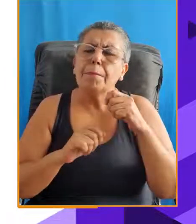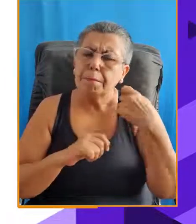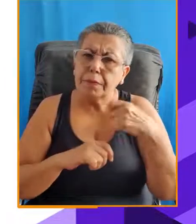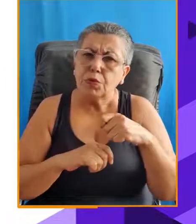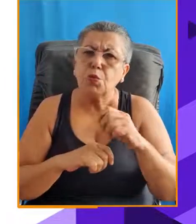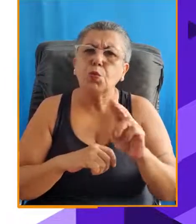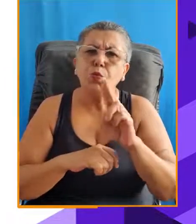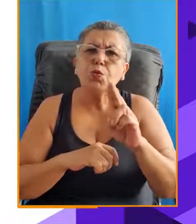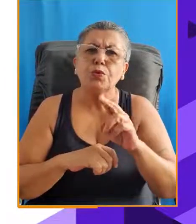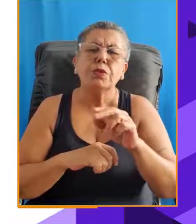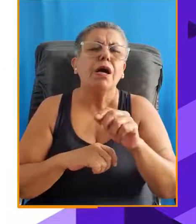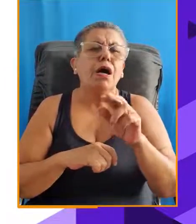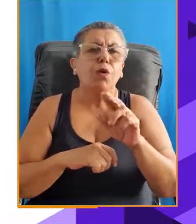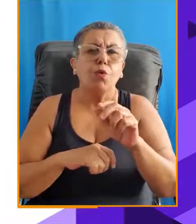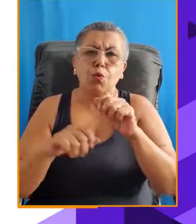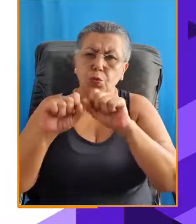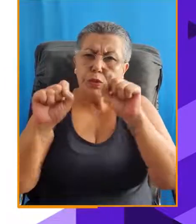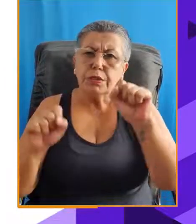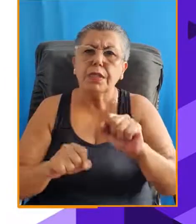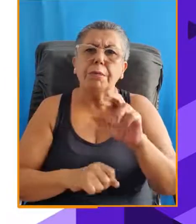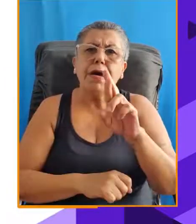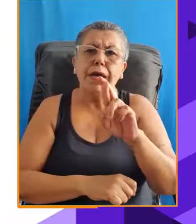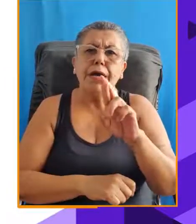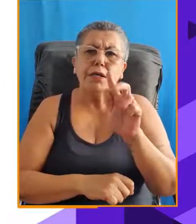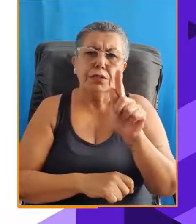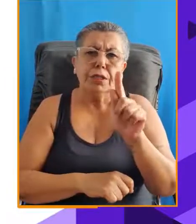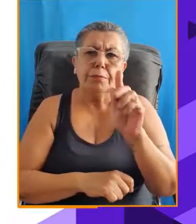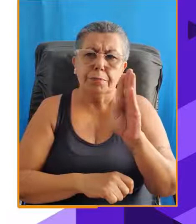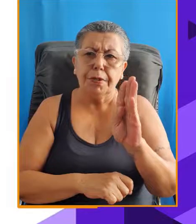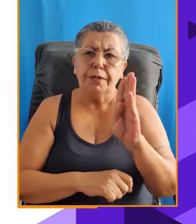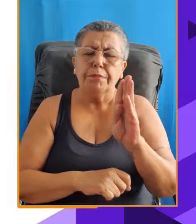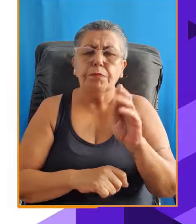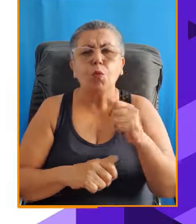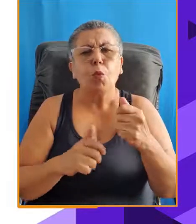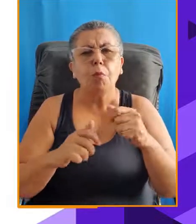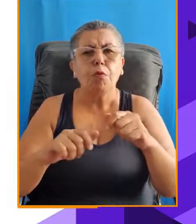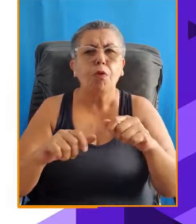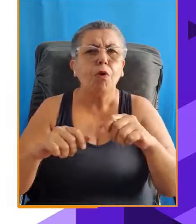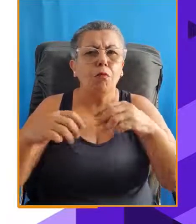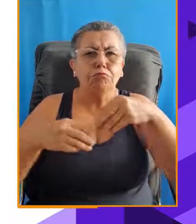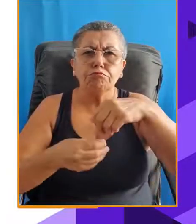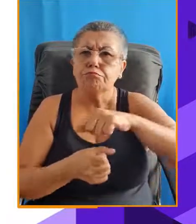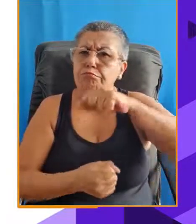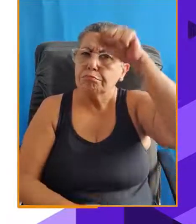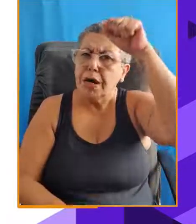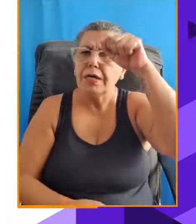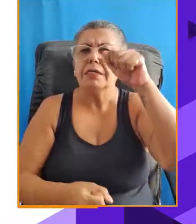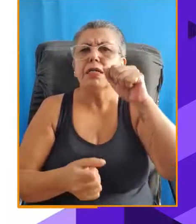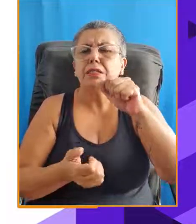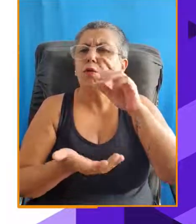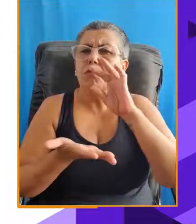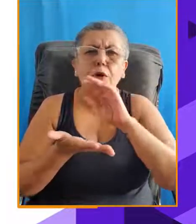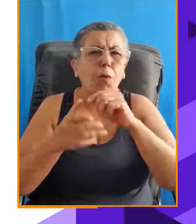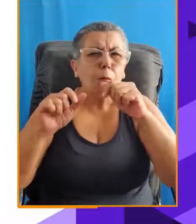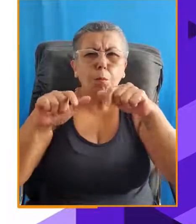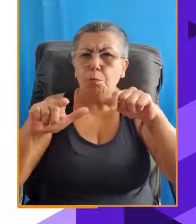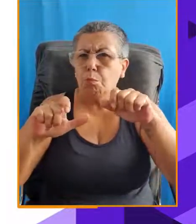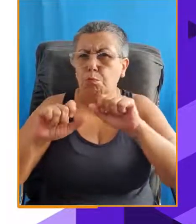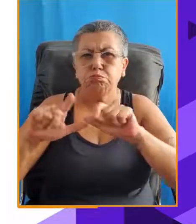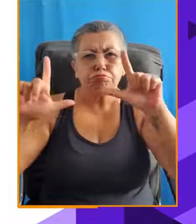adotar o sistema RGB. Layouts para banners digitais, anúncios em plataformas